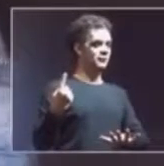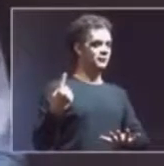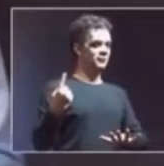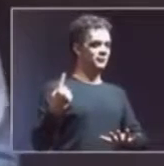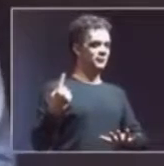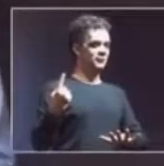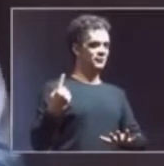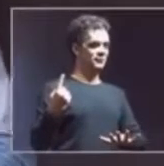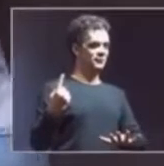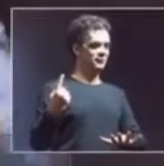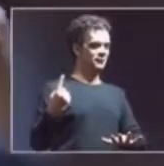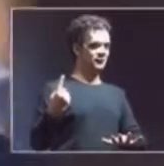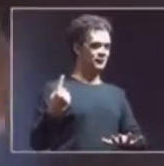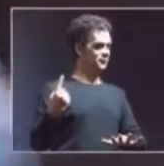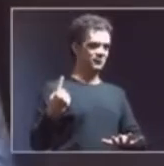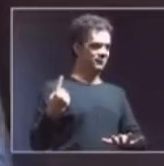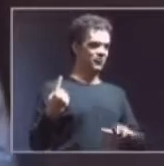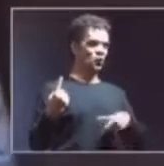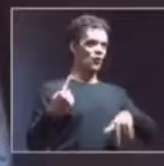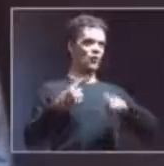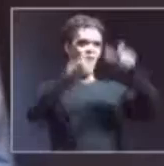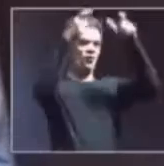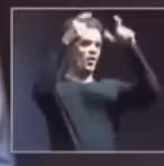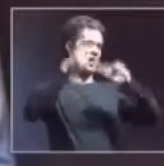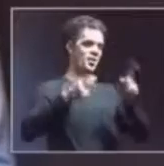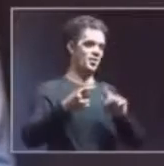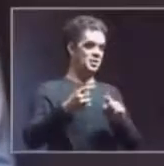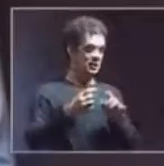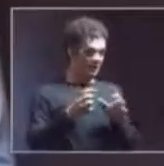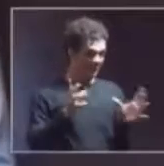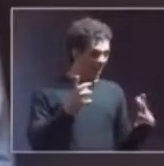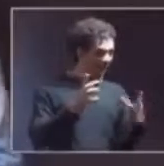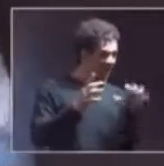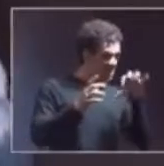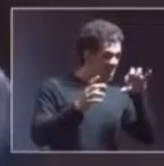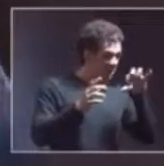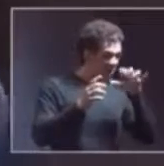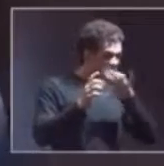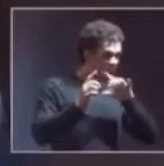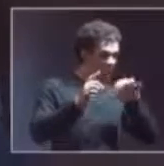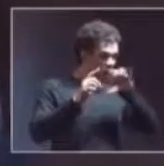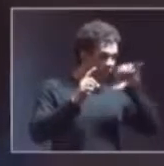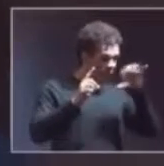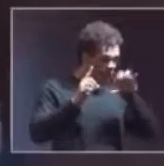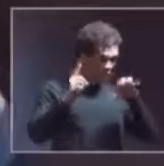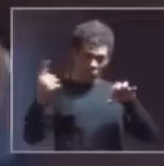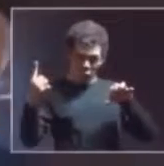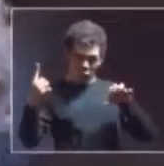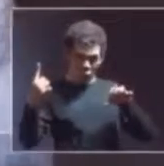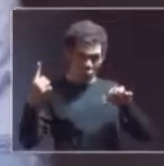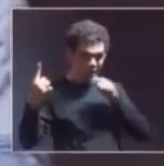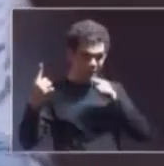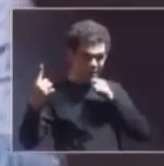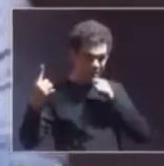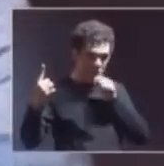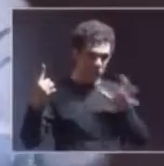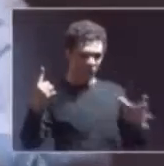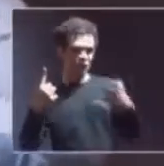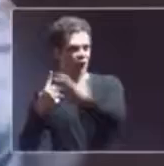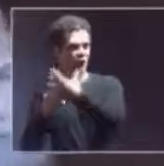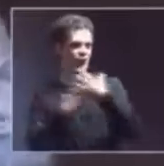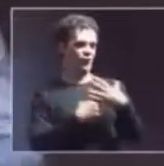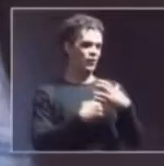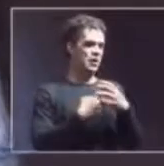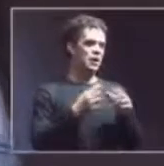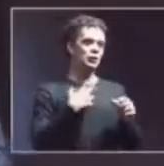o barco zarpar, navegando a novos rumos de processo evolutivo. Portanto, eu não posso me preocupar apenas em